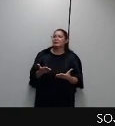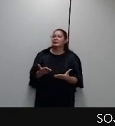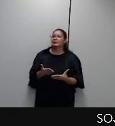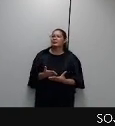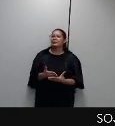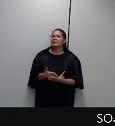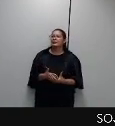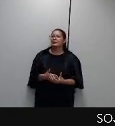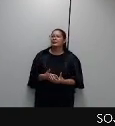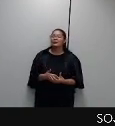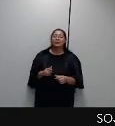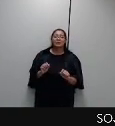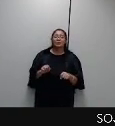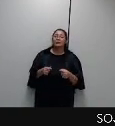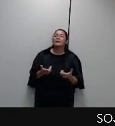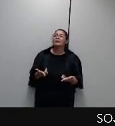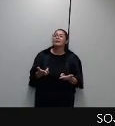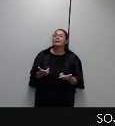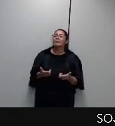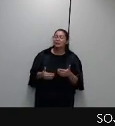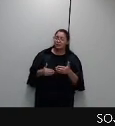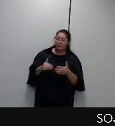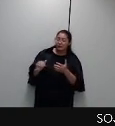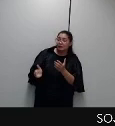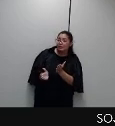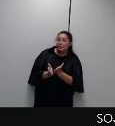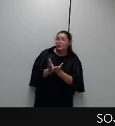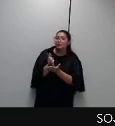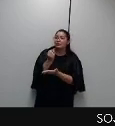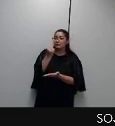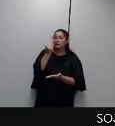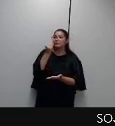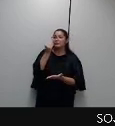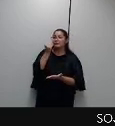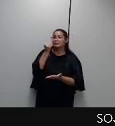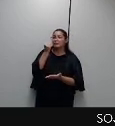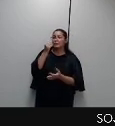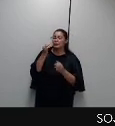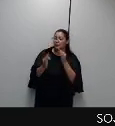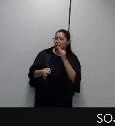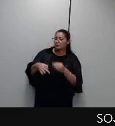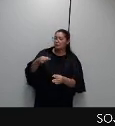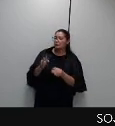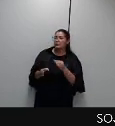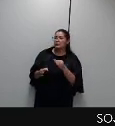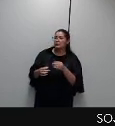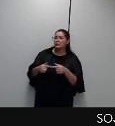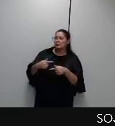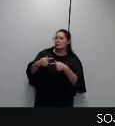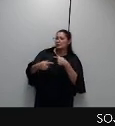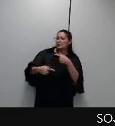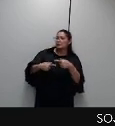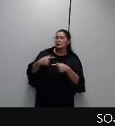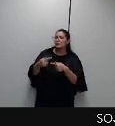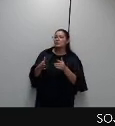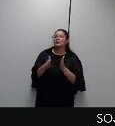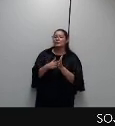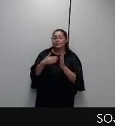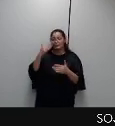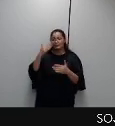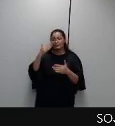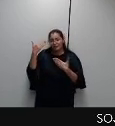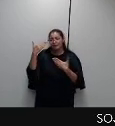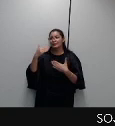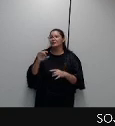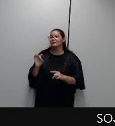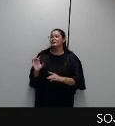algo que para ser suprimido deve observar o justo Processo Jurídico é só isso obrigado a